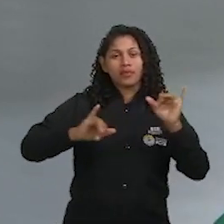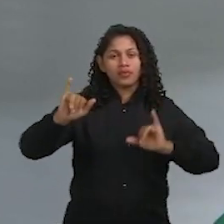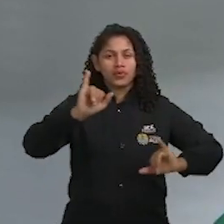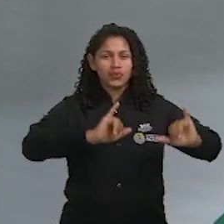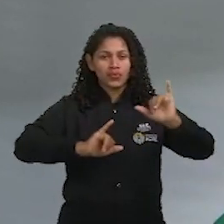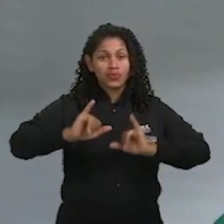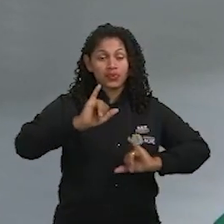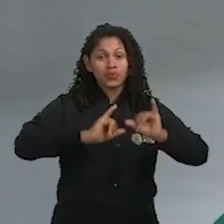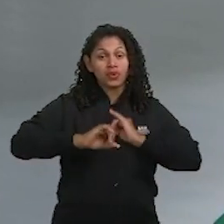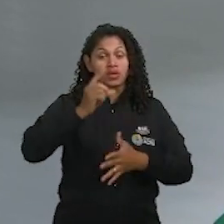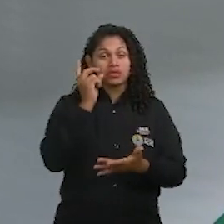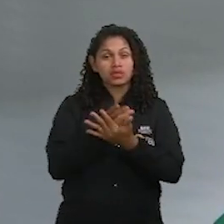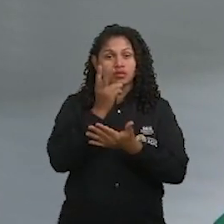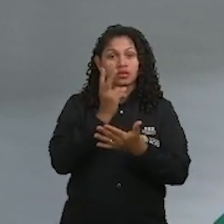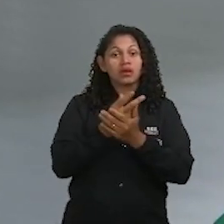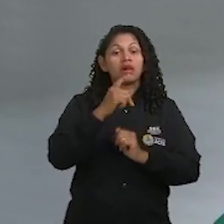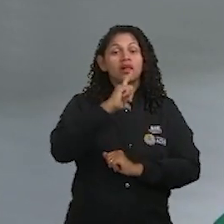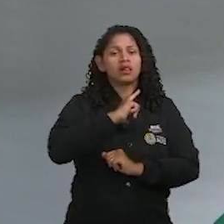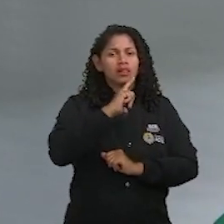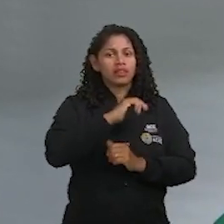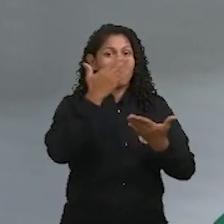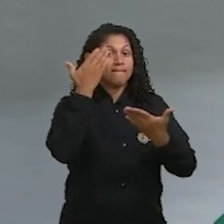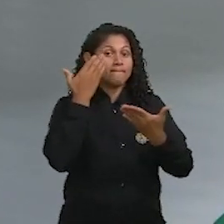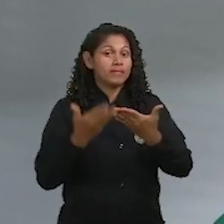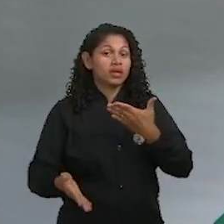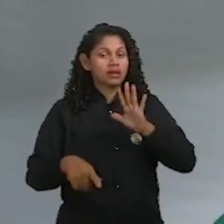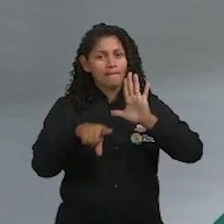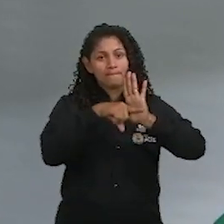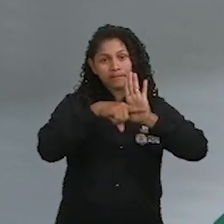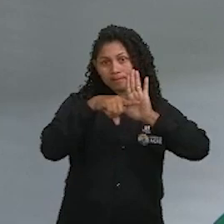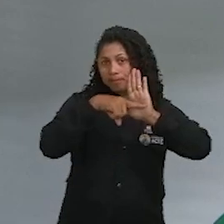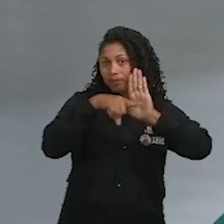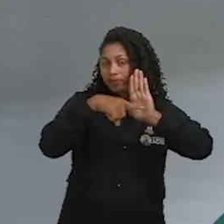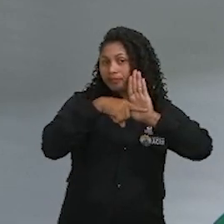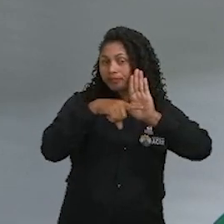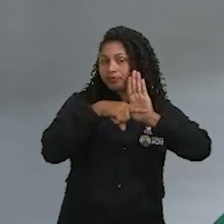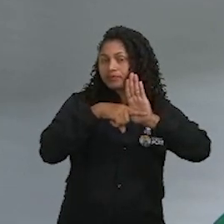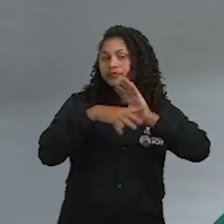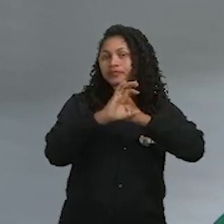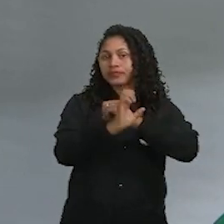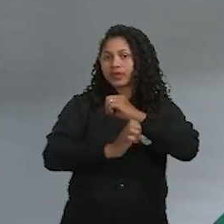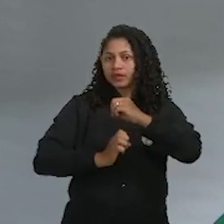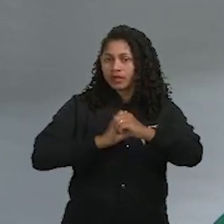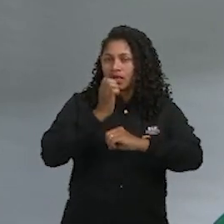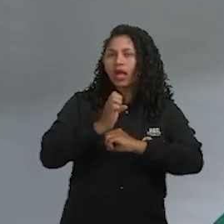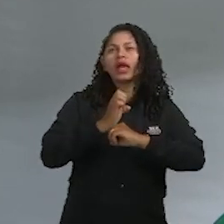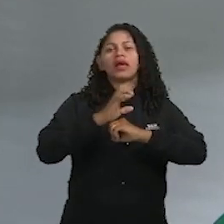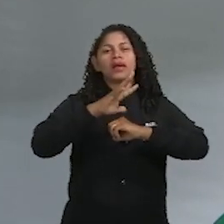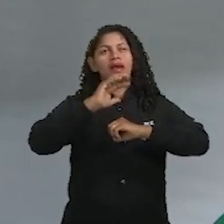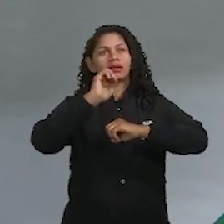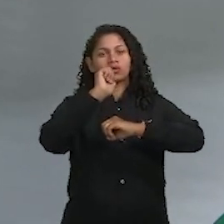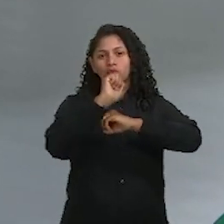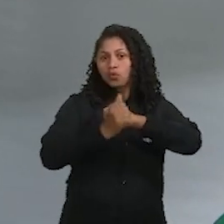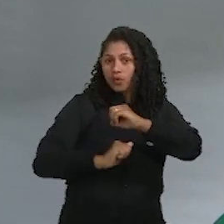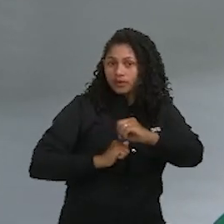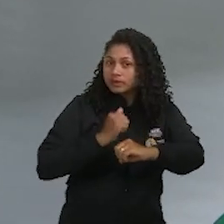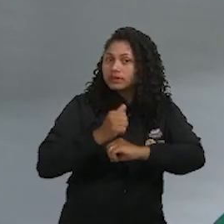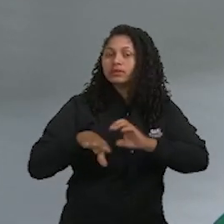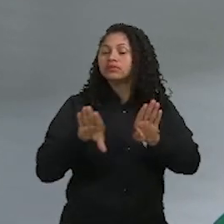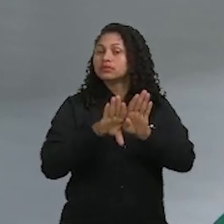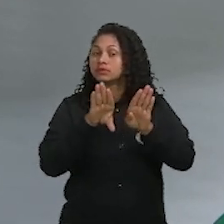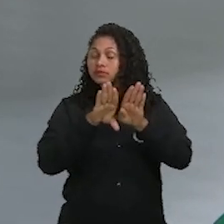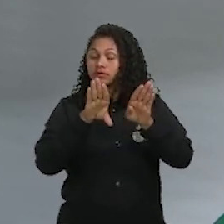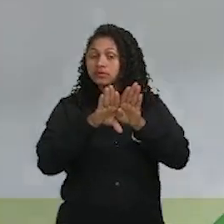vez que estiver acontecendo a perca de elétrons desse átomo, desse composto químico, nós